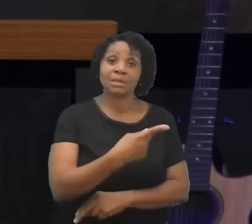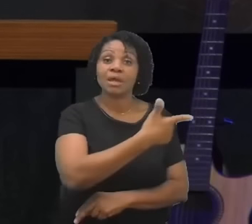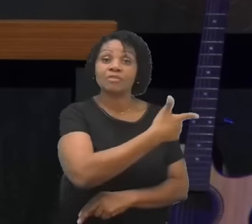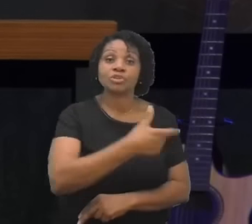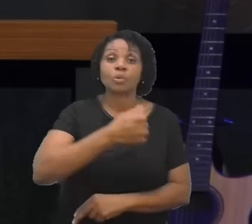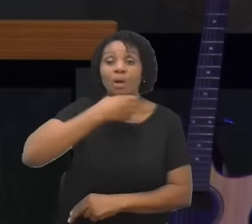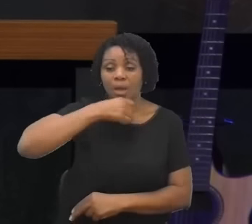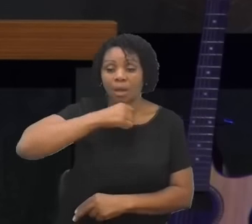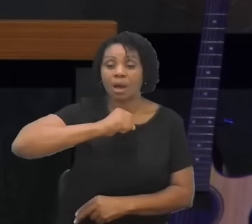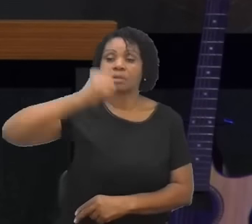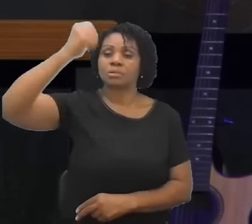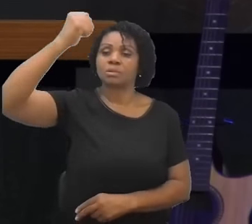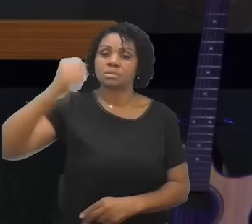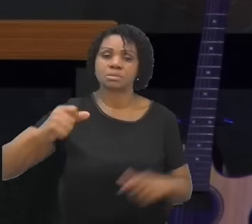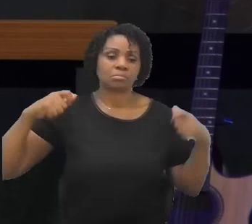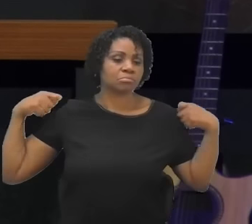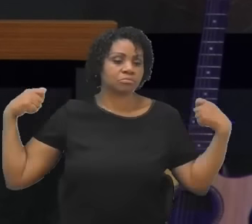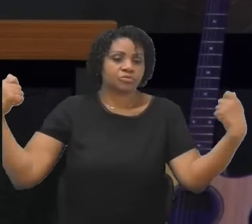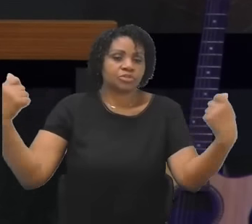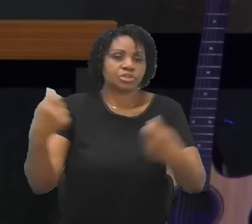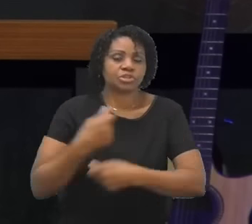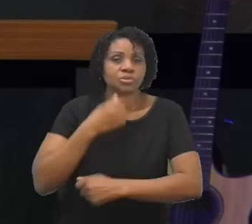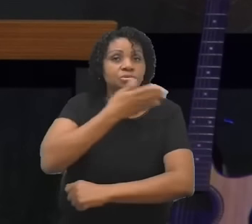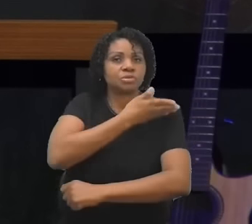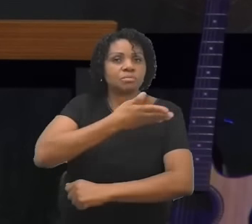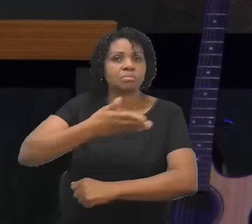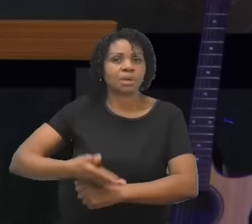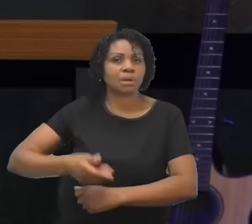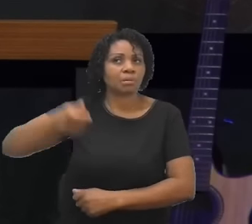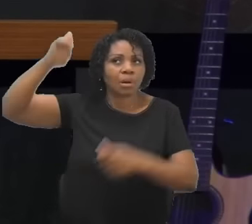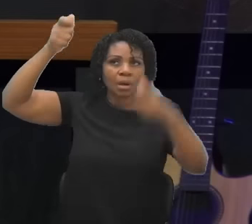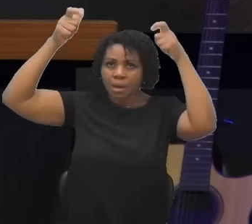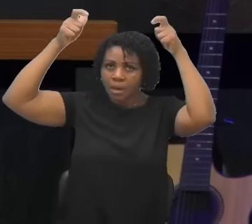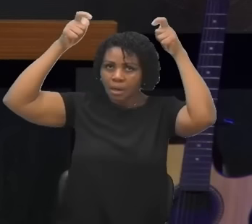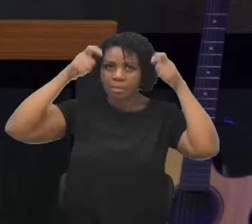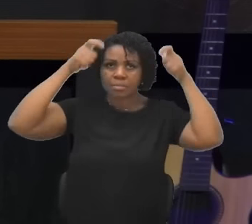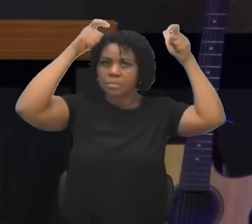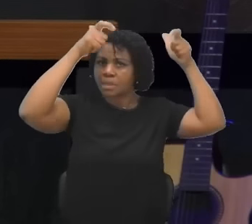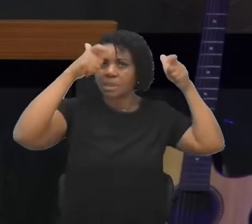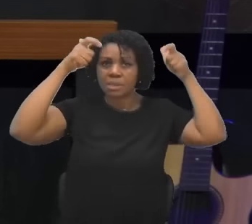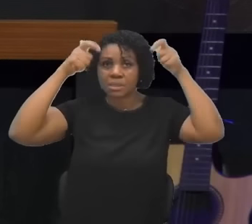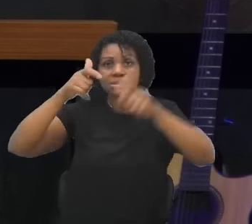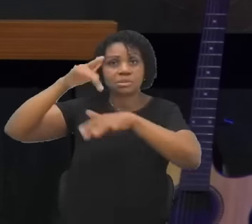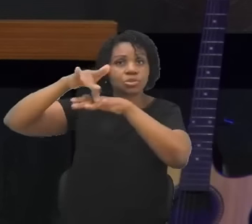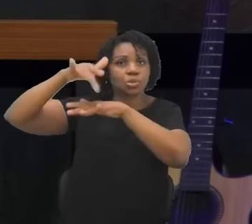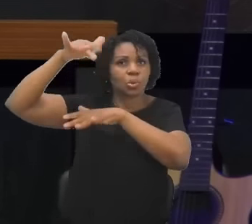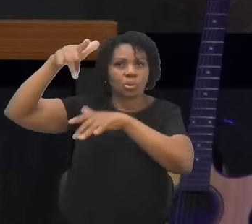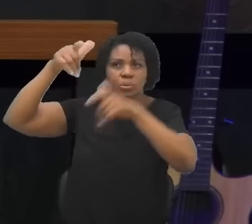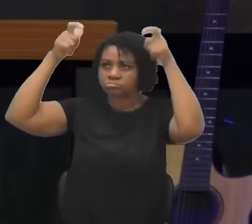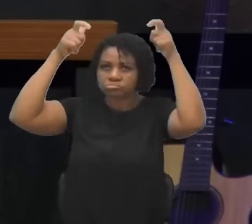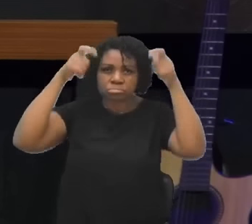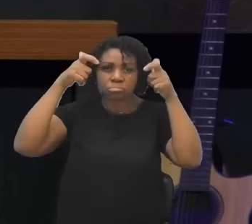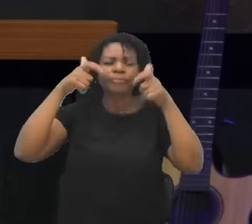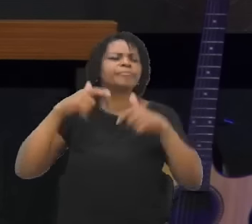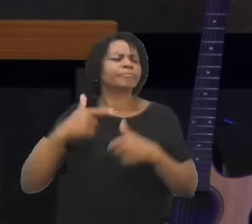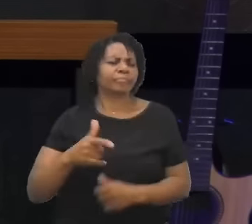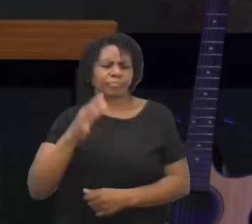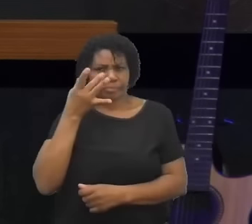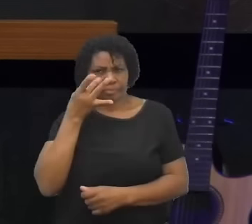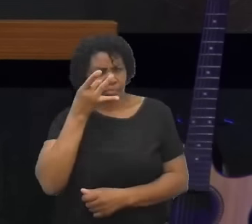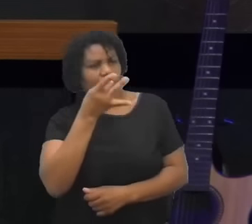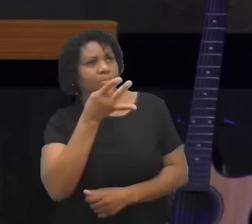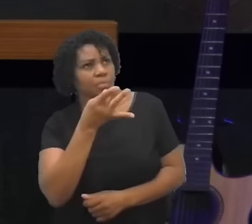24 anciãos, vestidos de branco, em cuja cabeça estão coroas de ouro. Então, o que chama